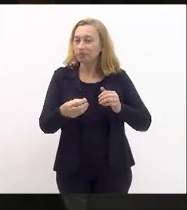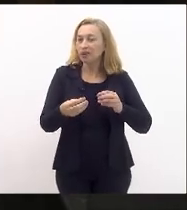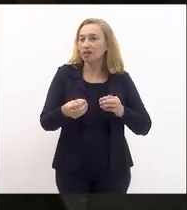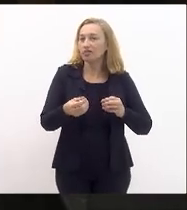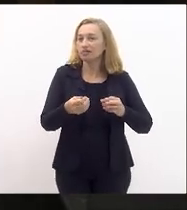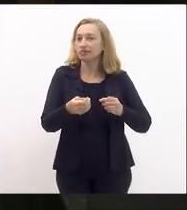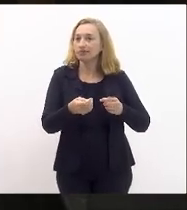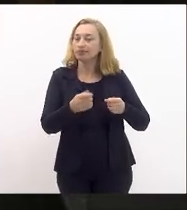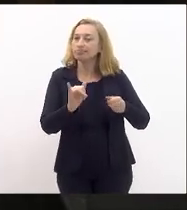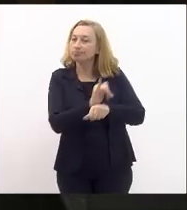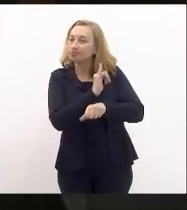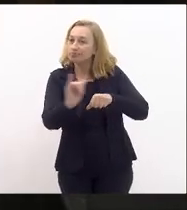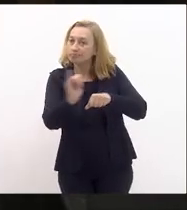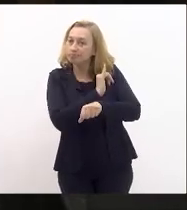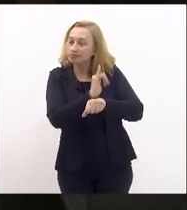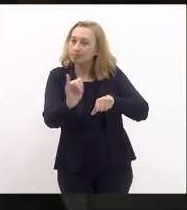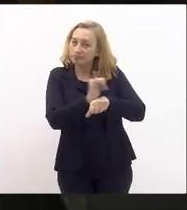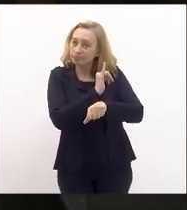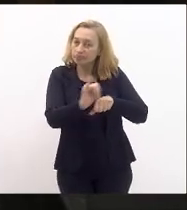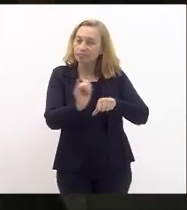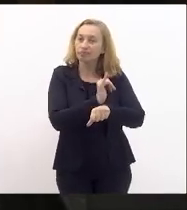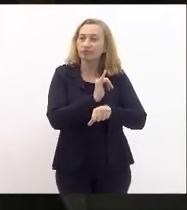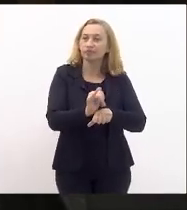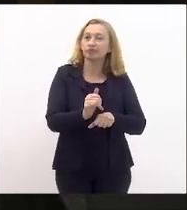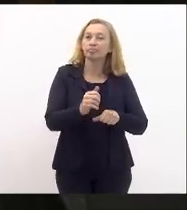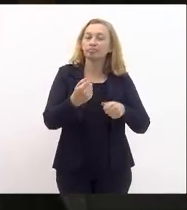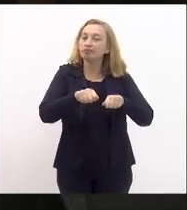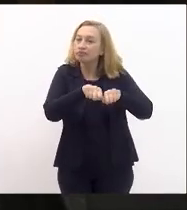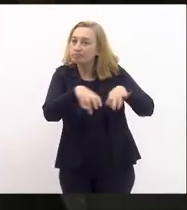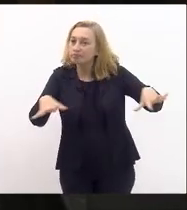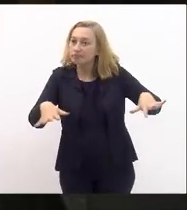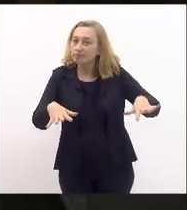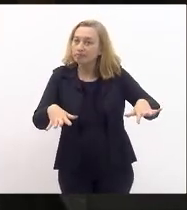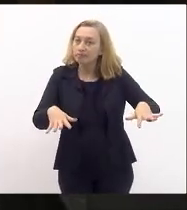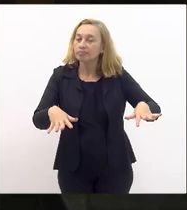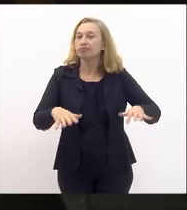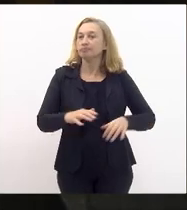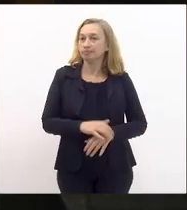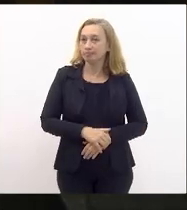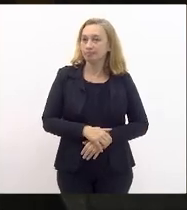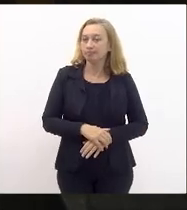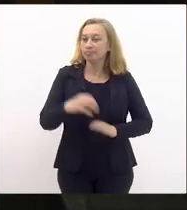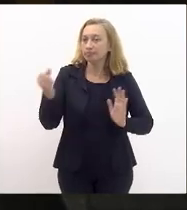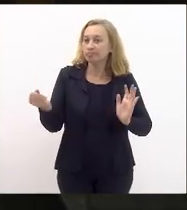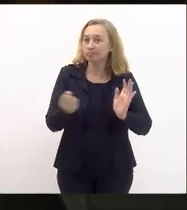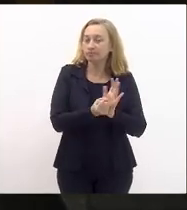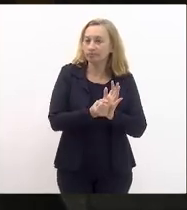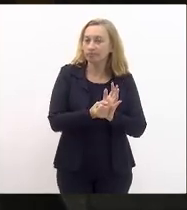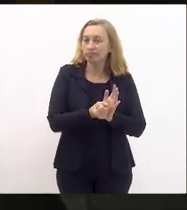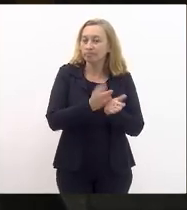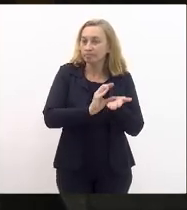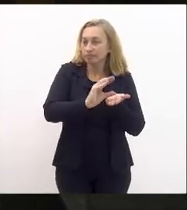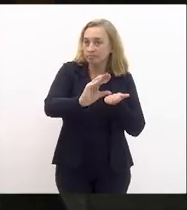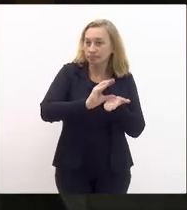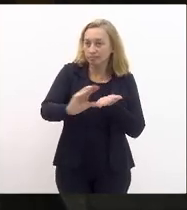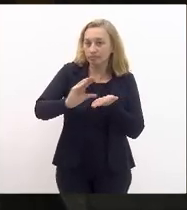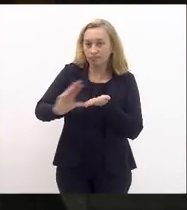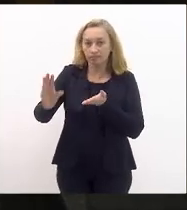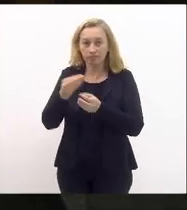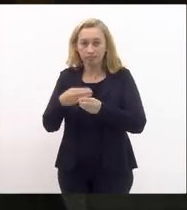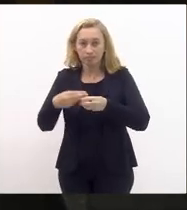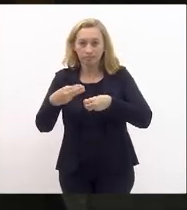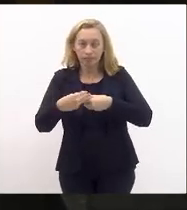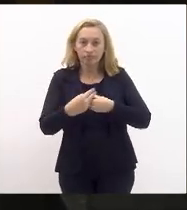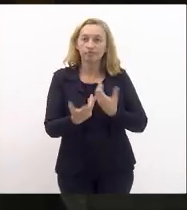controle, a gente precisa ampliar os requisitos de pactuação desse repasse para os municípios, para